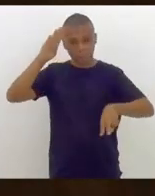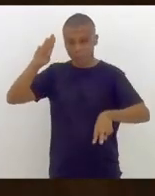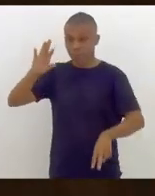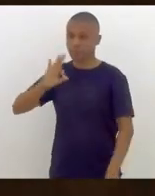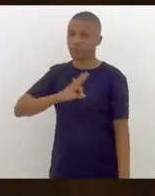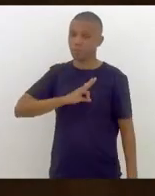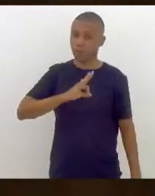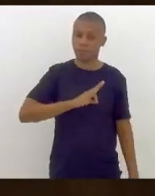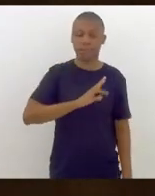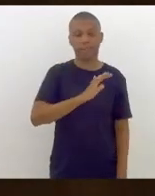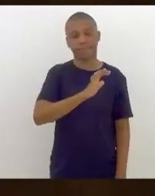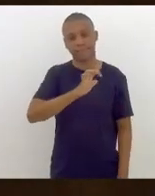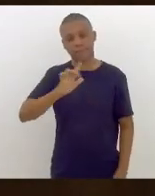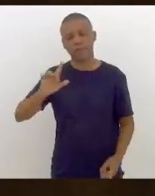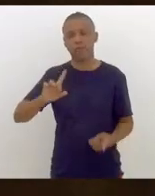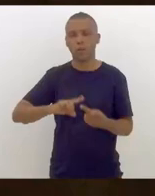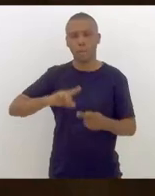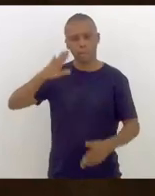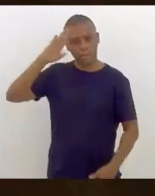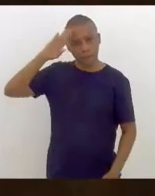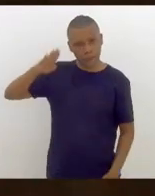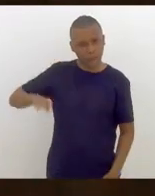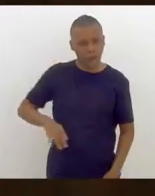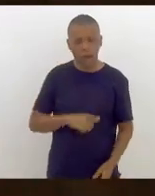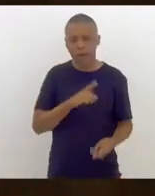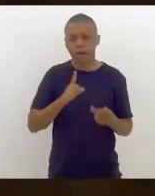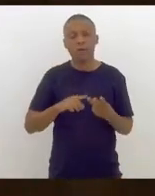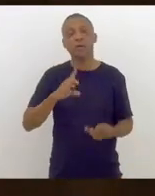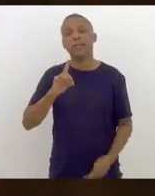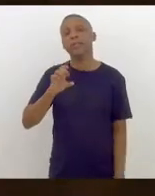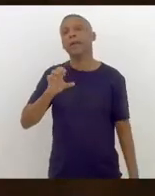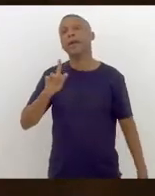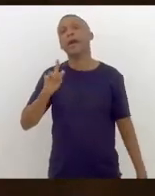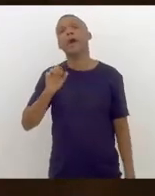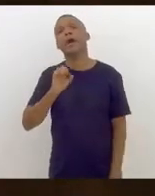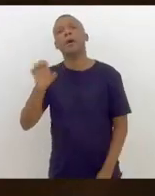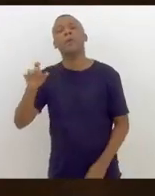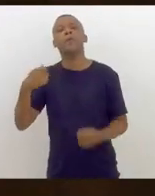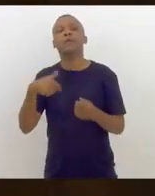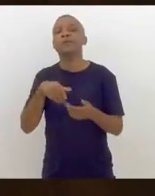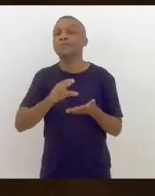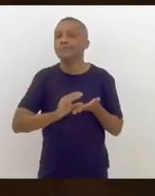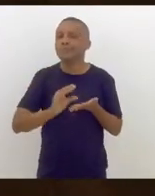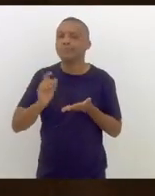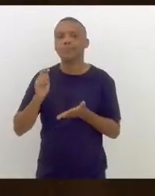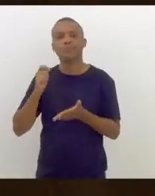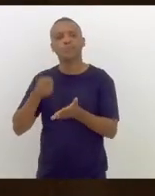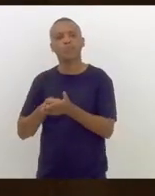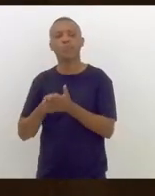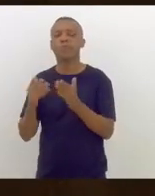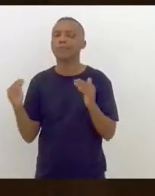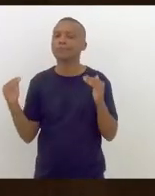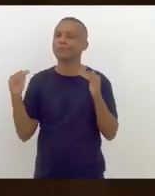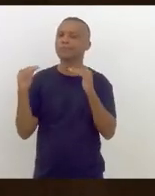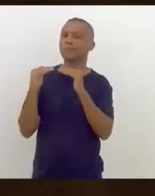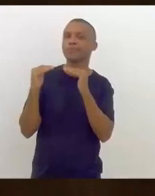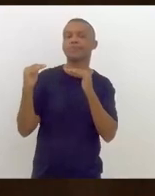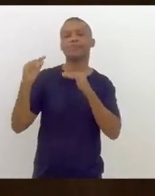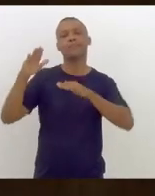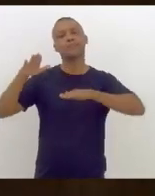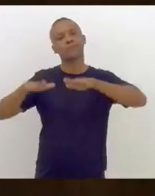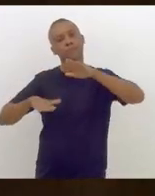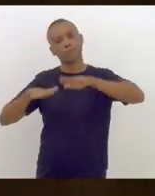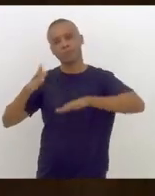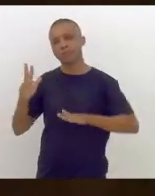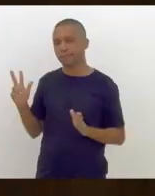da Polícia Militar do de gás de teriam que pagar um pedágio que corresponderia mais ou menos a ter que